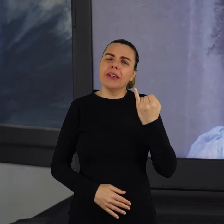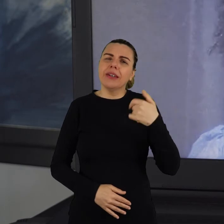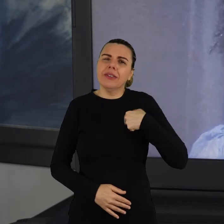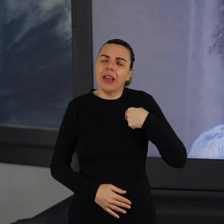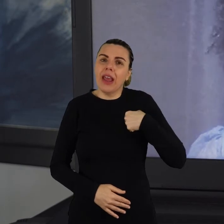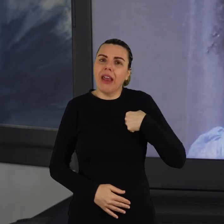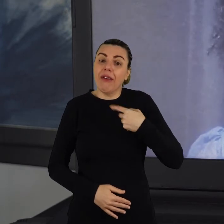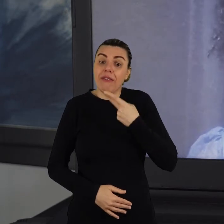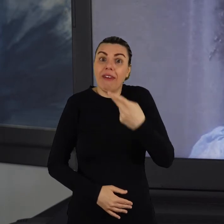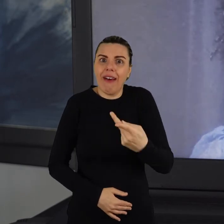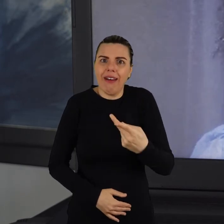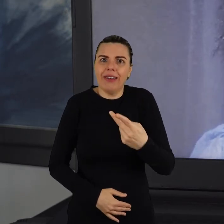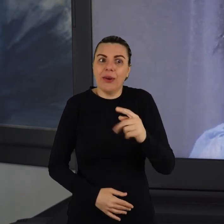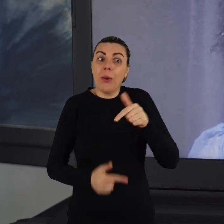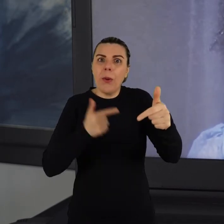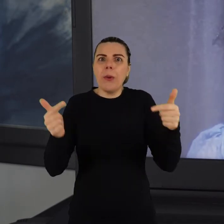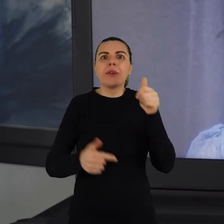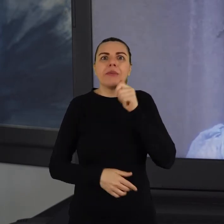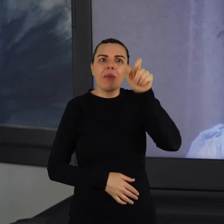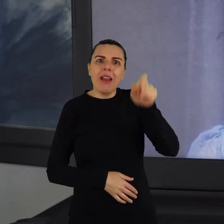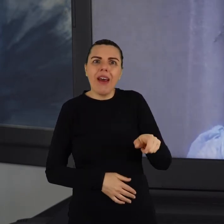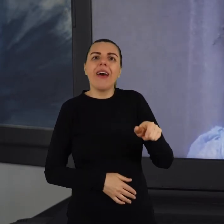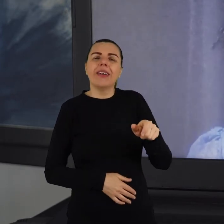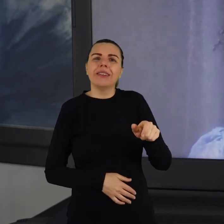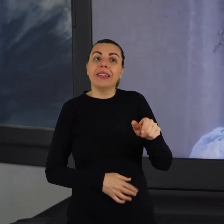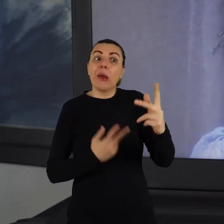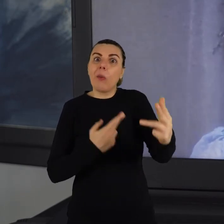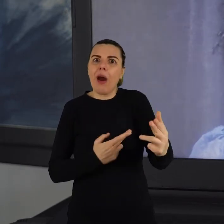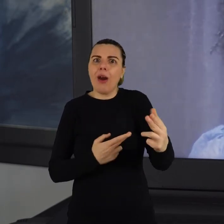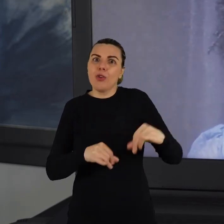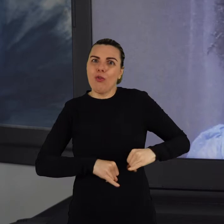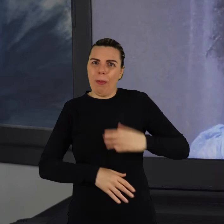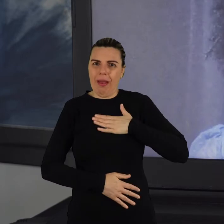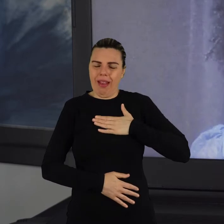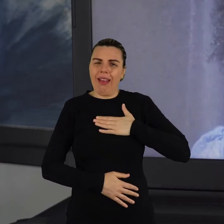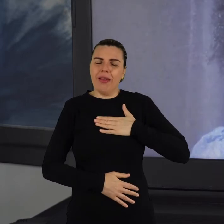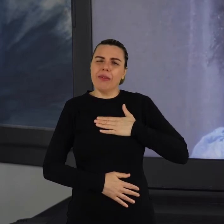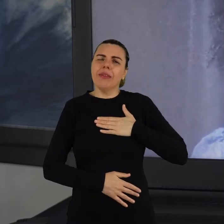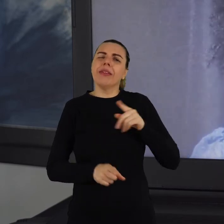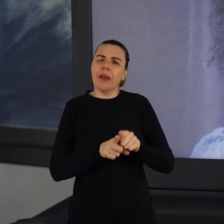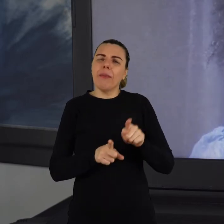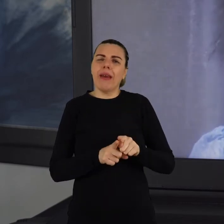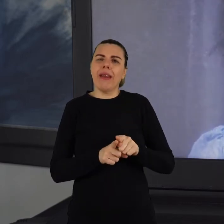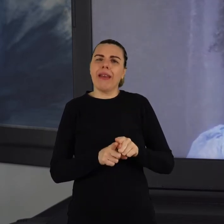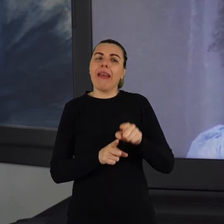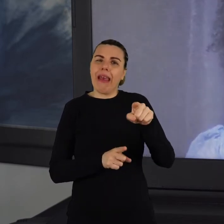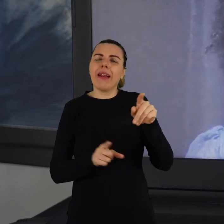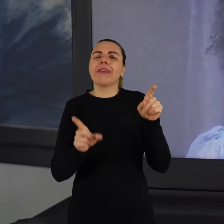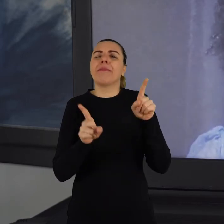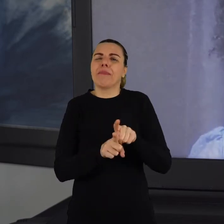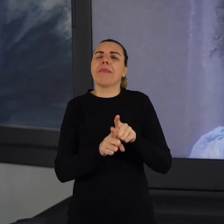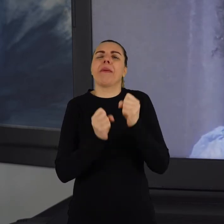poder falar para que outras mulheres que estivessem passando pelo que eu passei possam superar suas cicatrizes